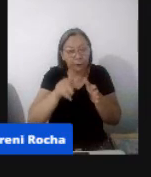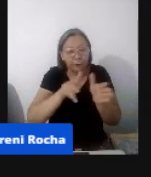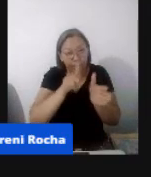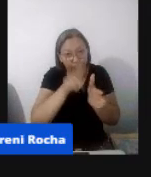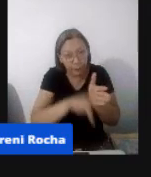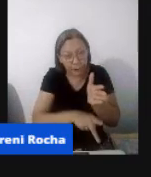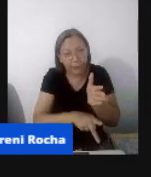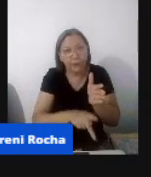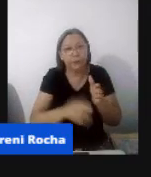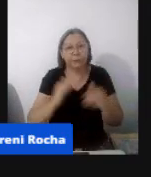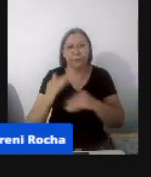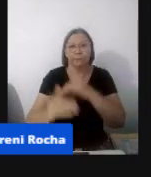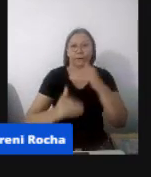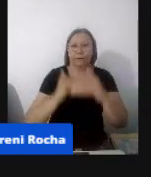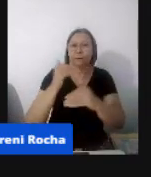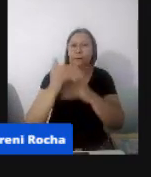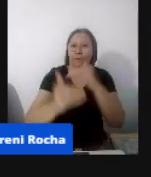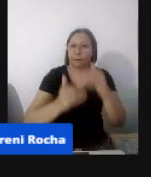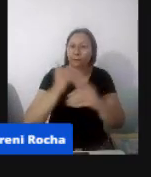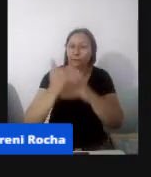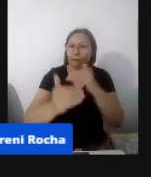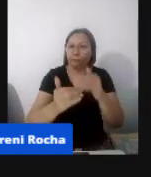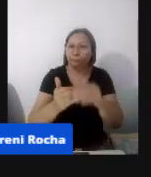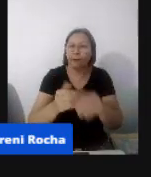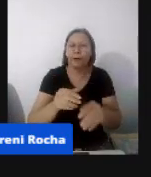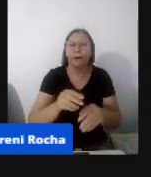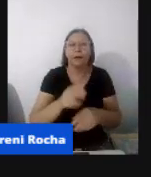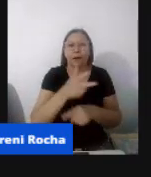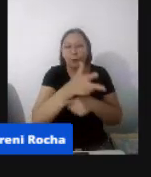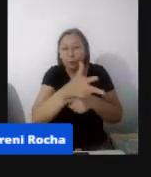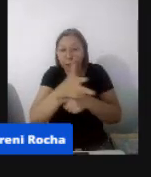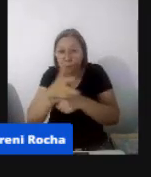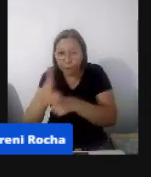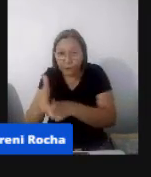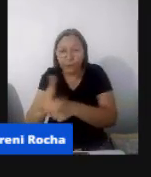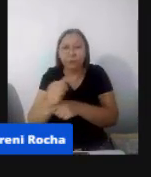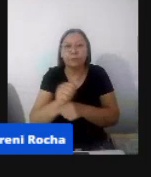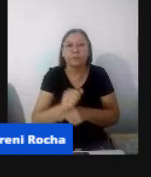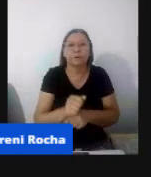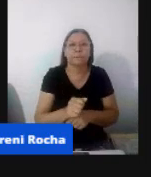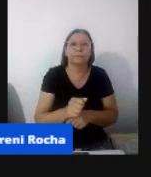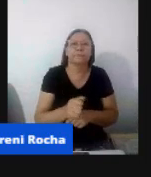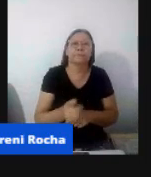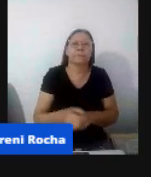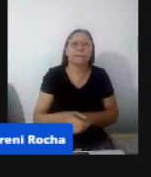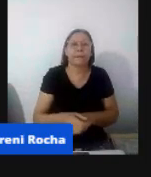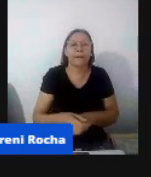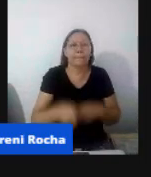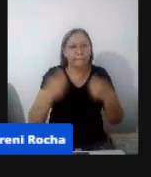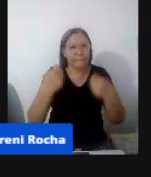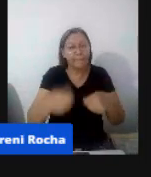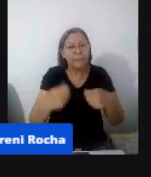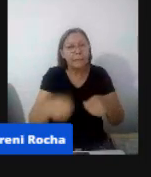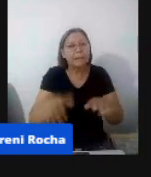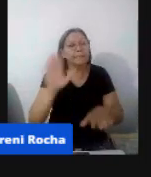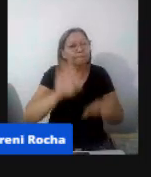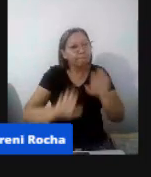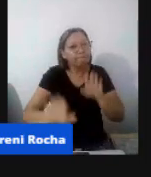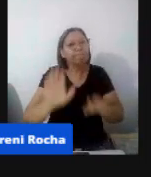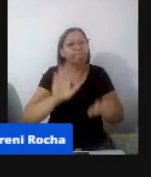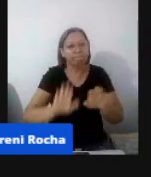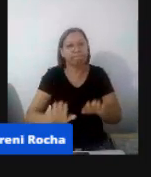de desenvolver essas videoaulas, de mandar esses áudios, seja feito com o maior cuidado possível.